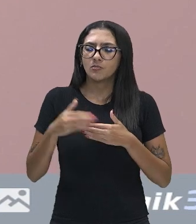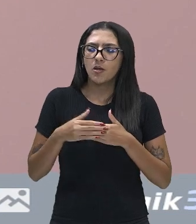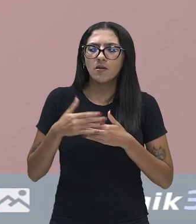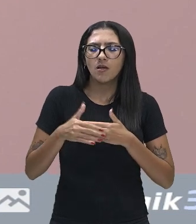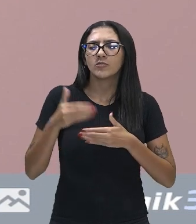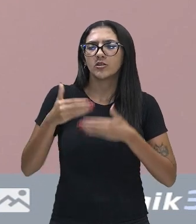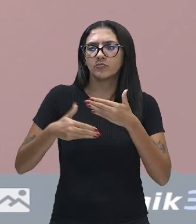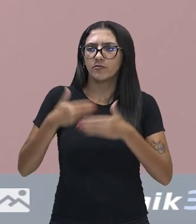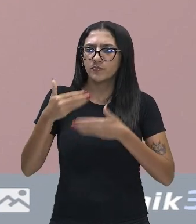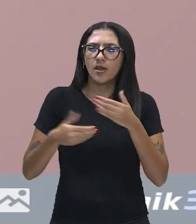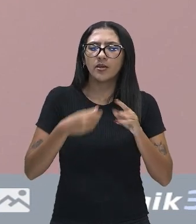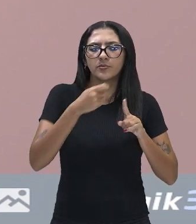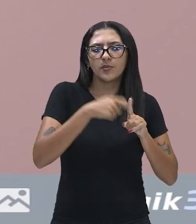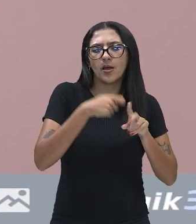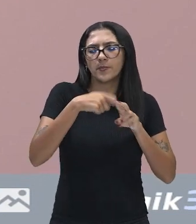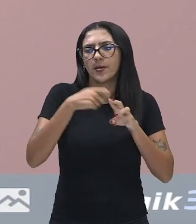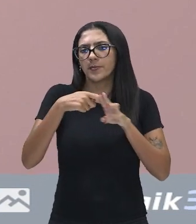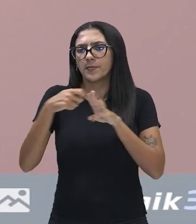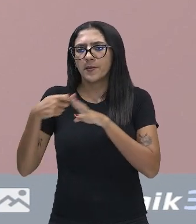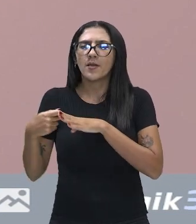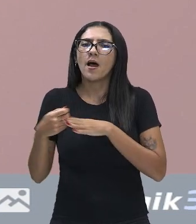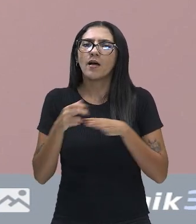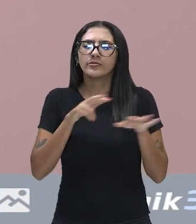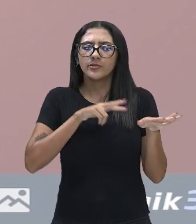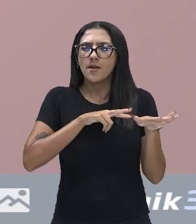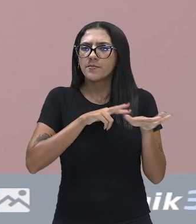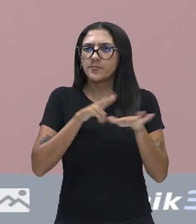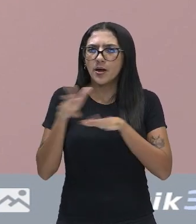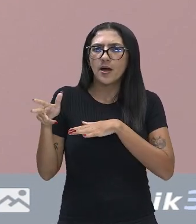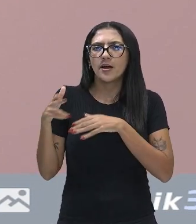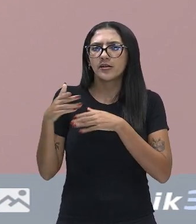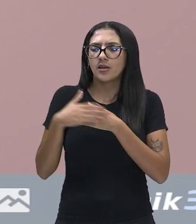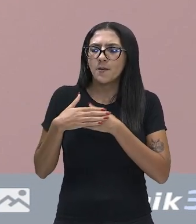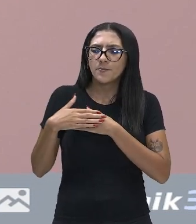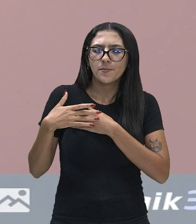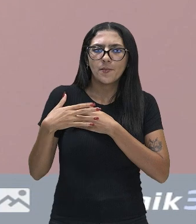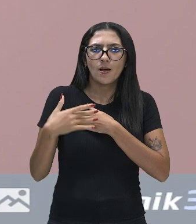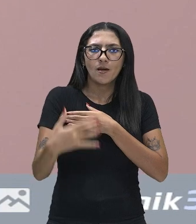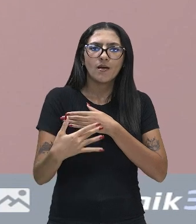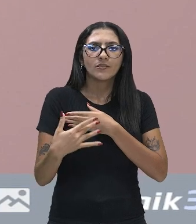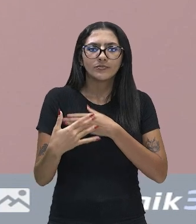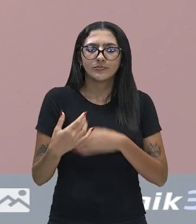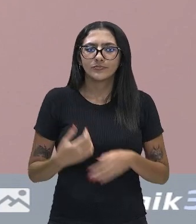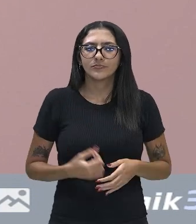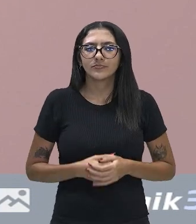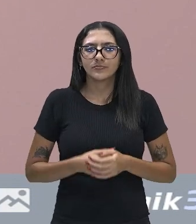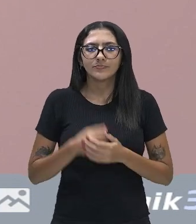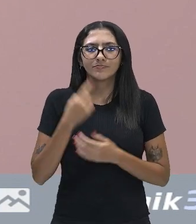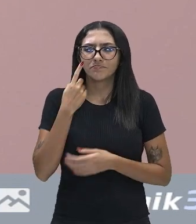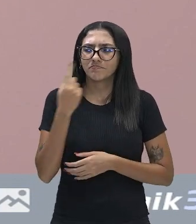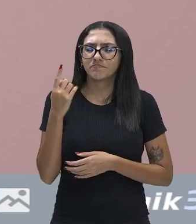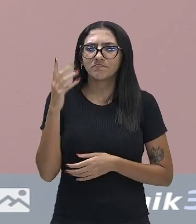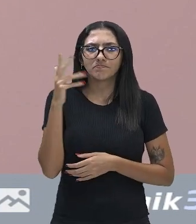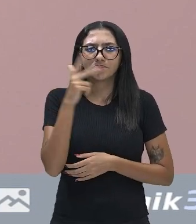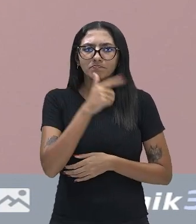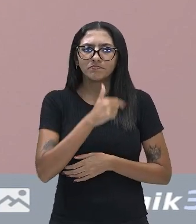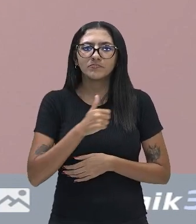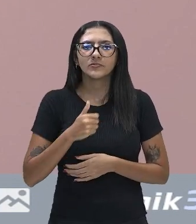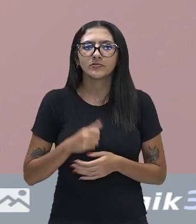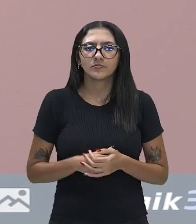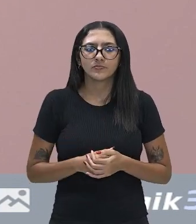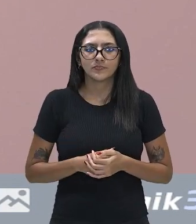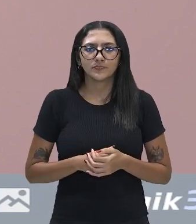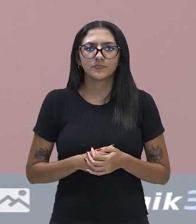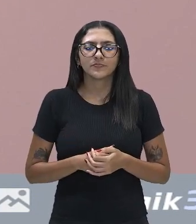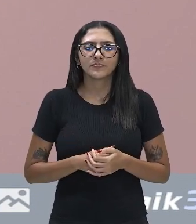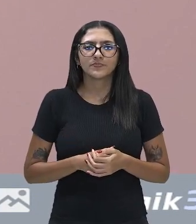o desenvolvimento todo ocorrido pelo processo, olha que coisa linda, da união de 2